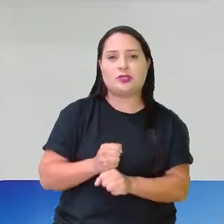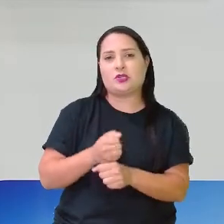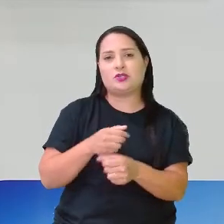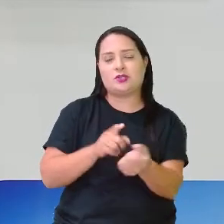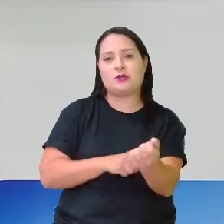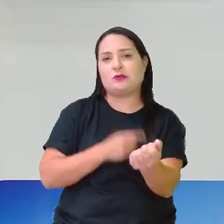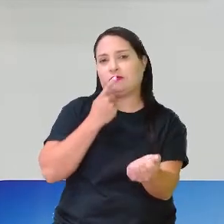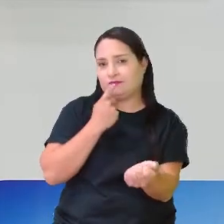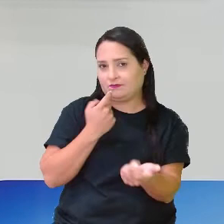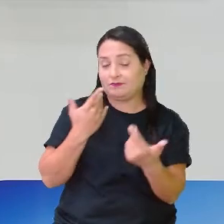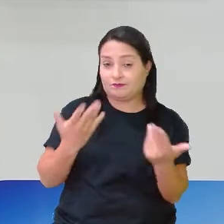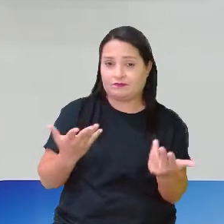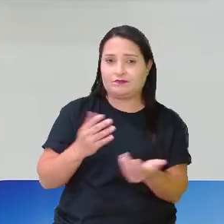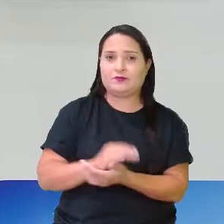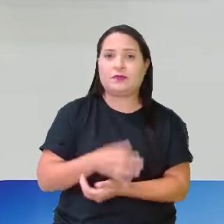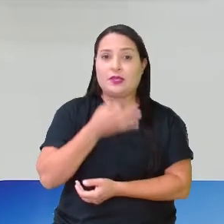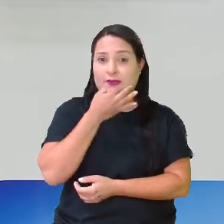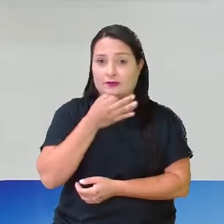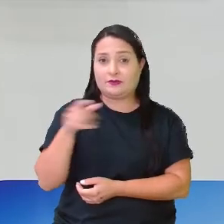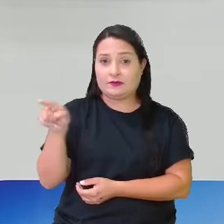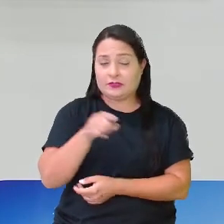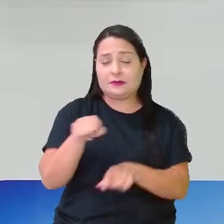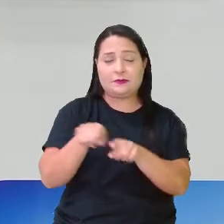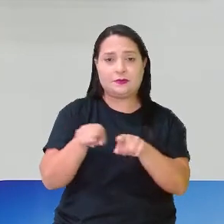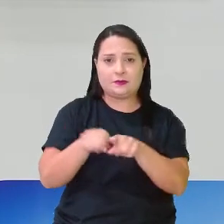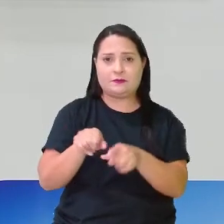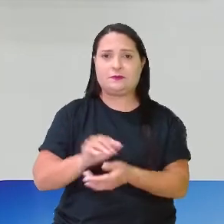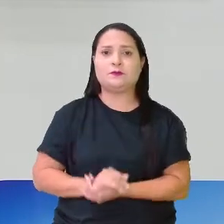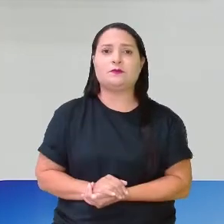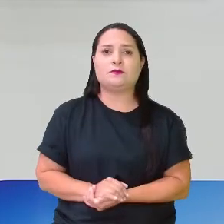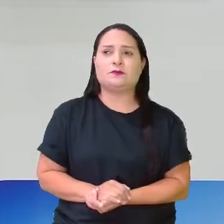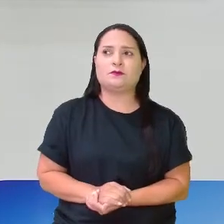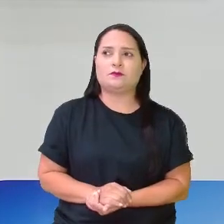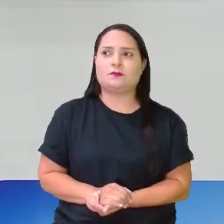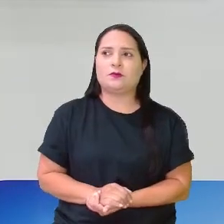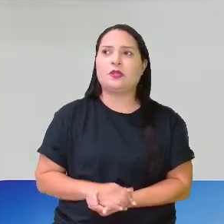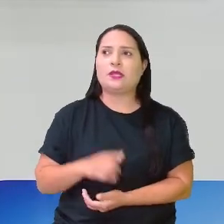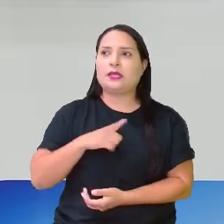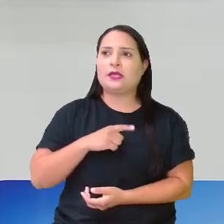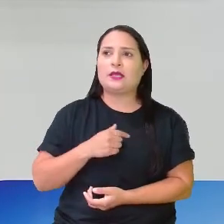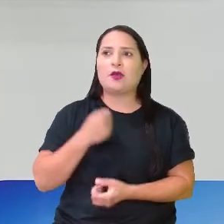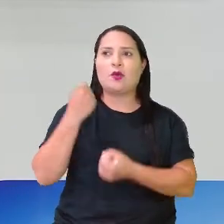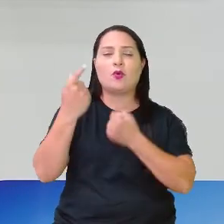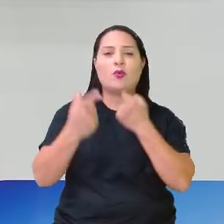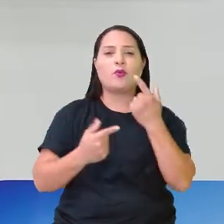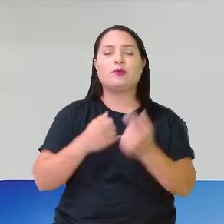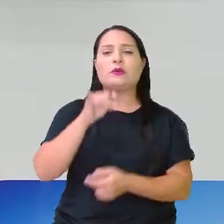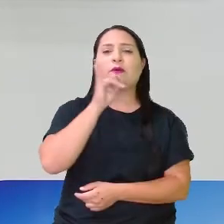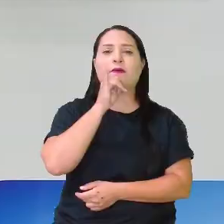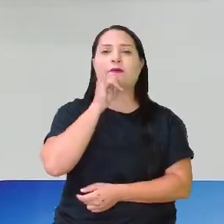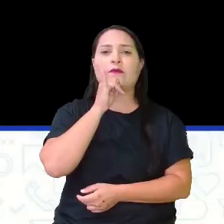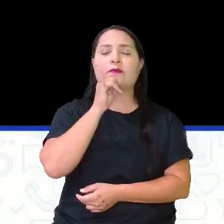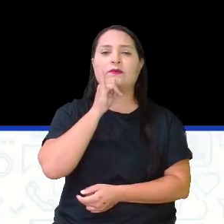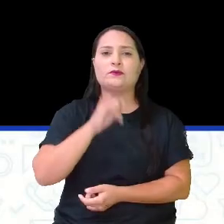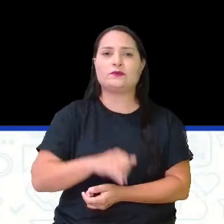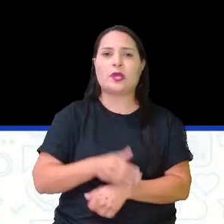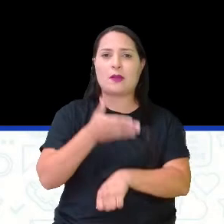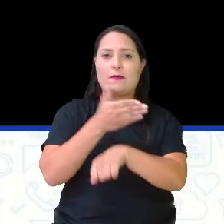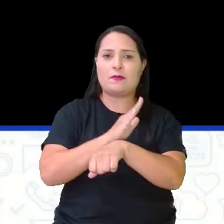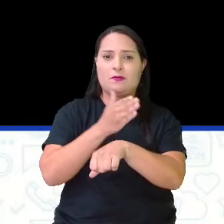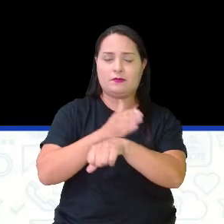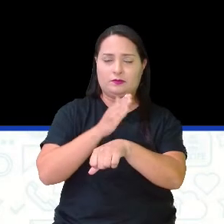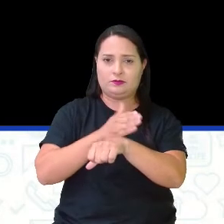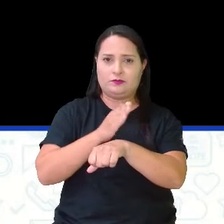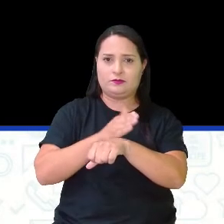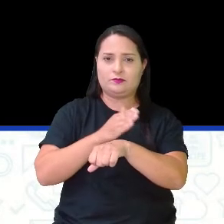caso e já fica essa dica para você também. Trouxe aqui alguns exemplos, né, de práticas